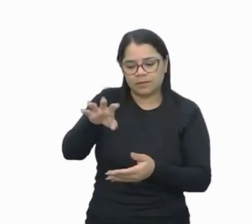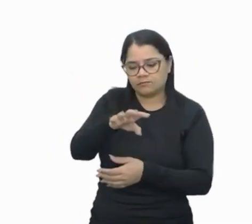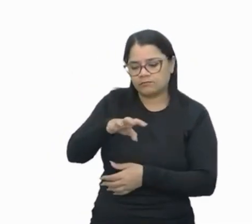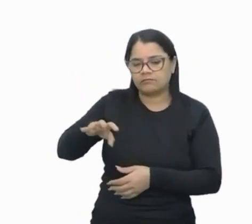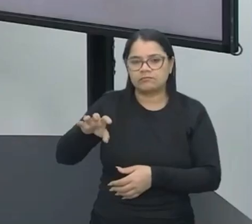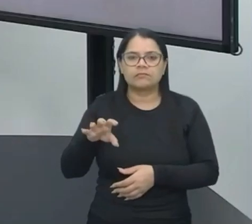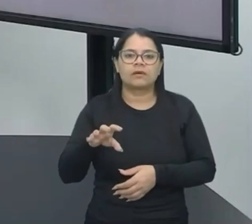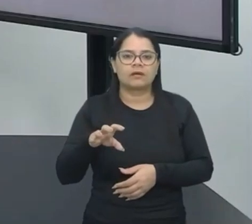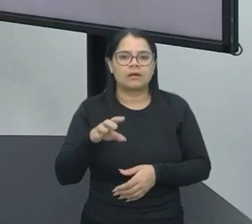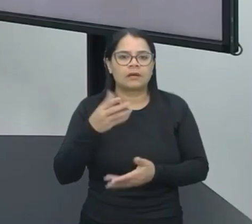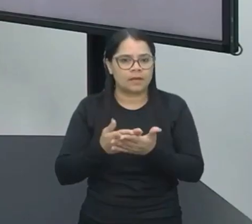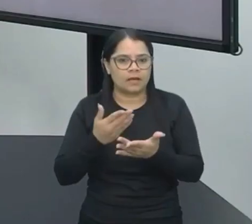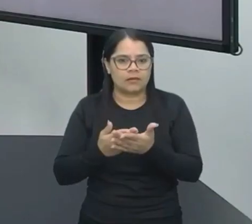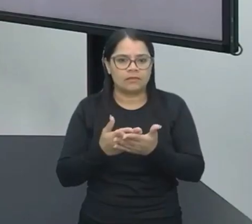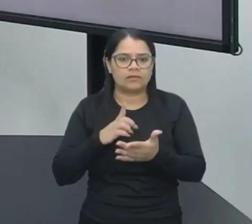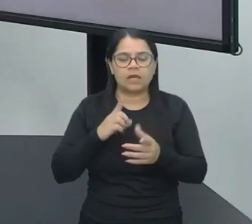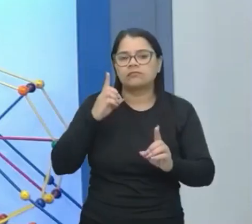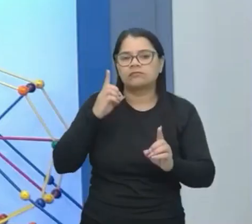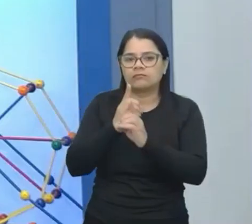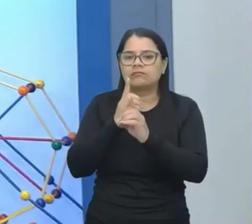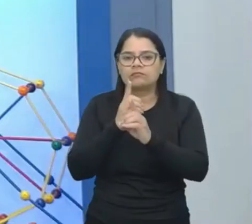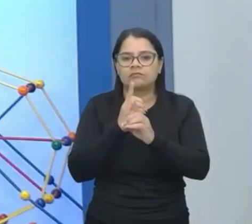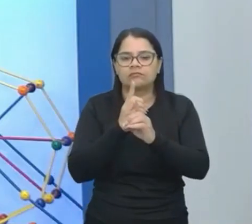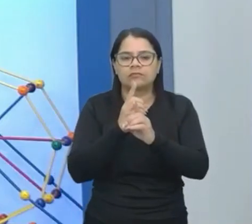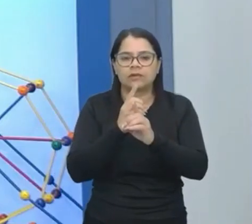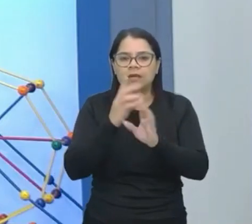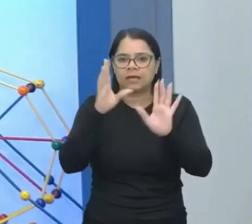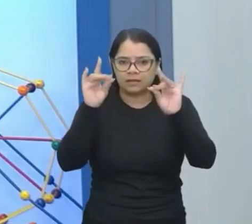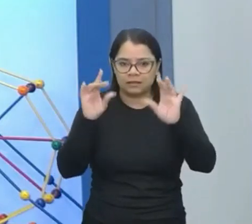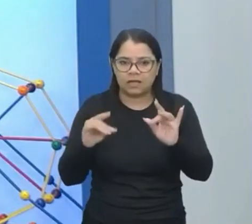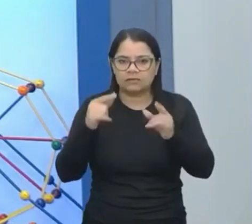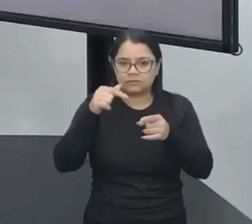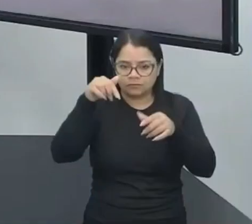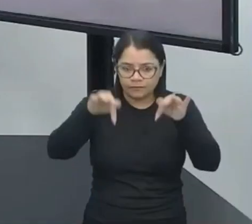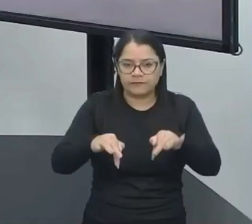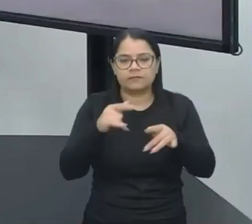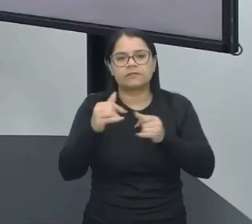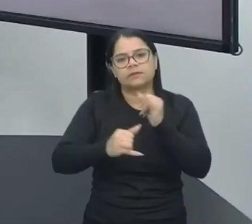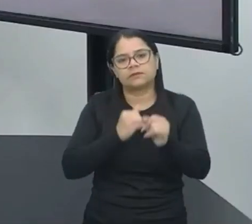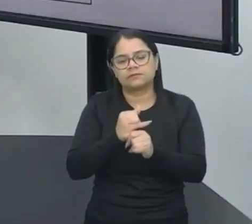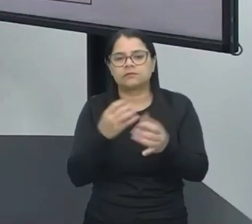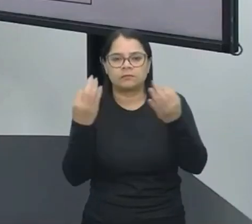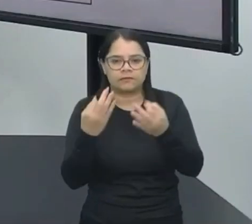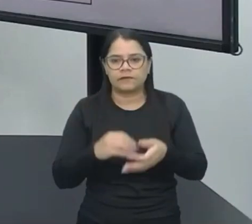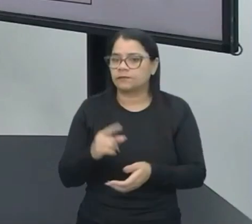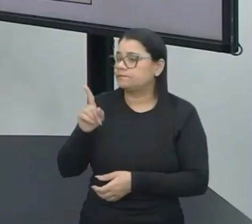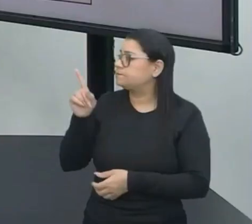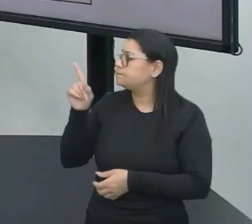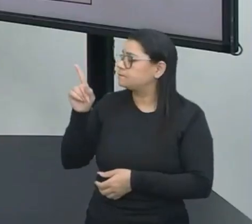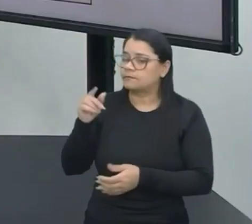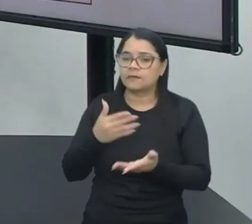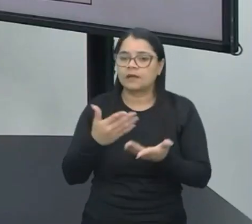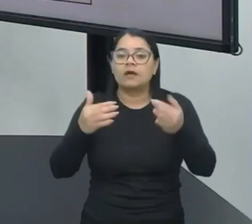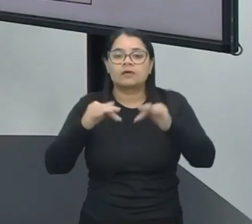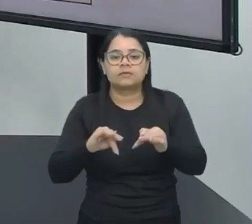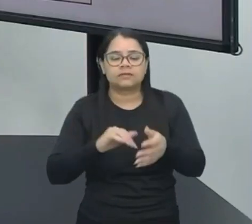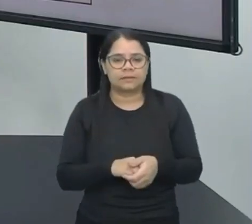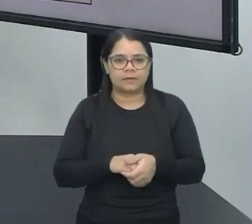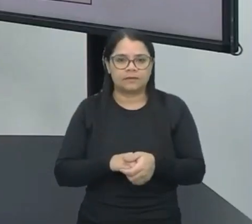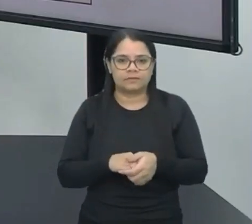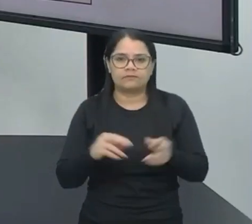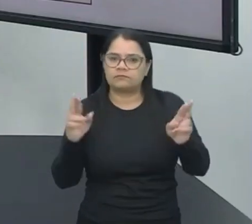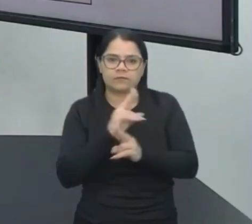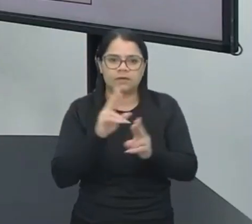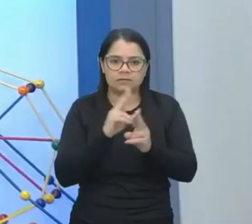para aquela aula, existe um localizador descrito lá no final do material digital. Perfeito? Como encerramento,